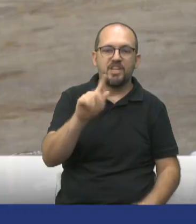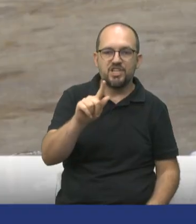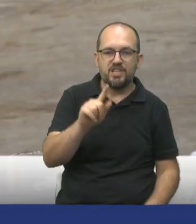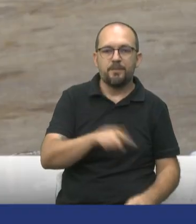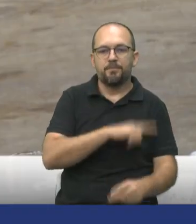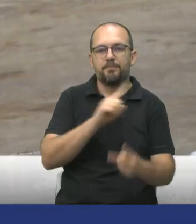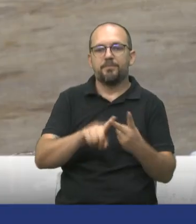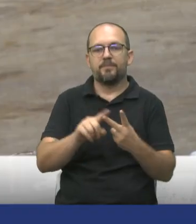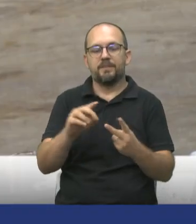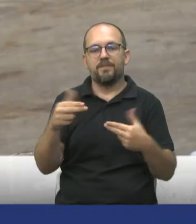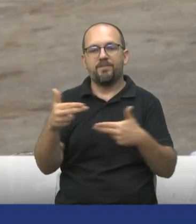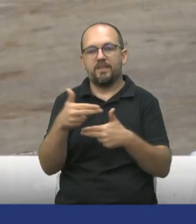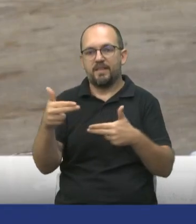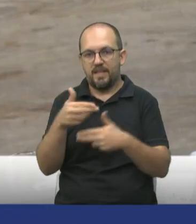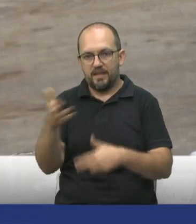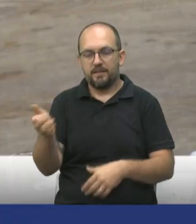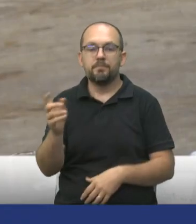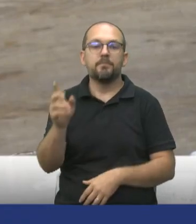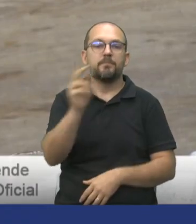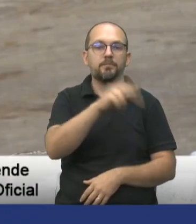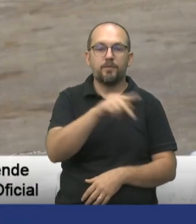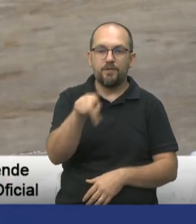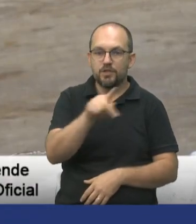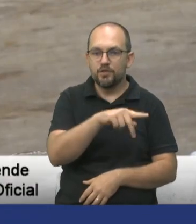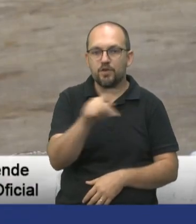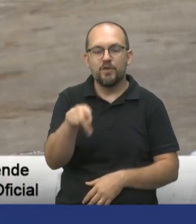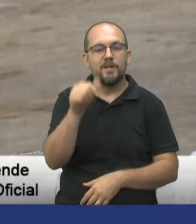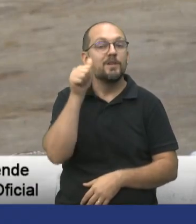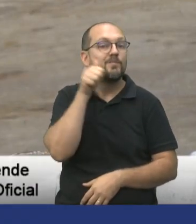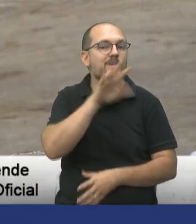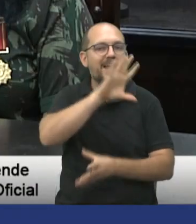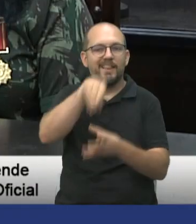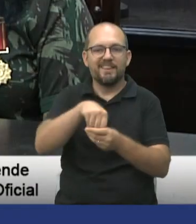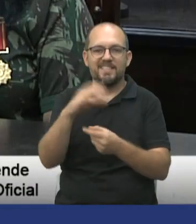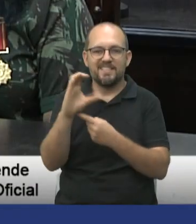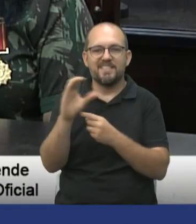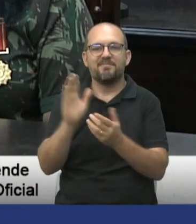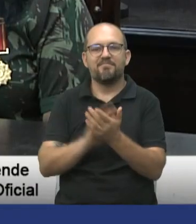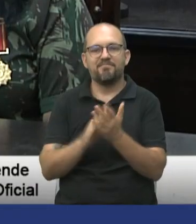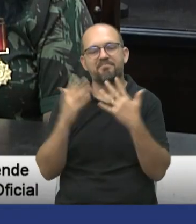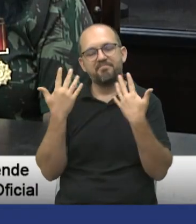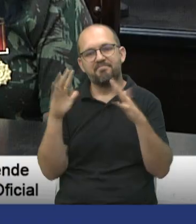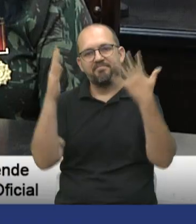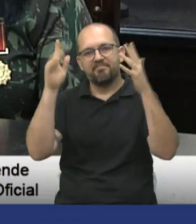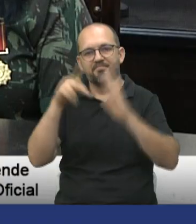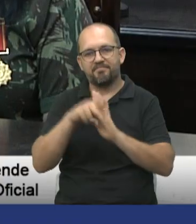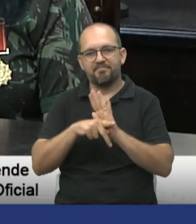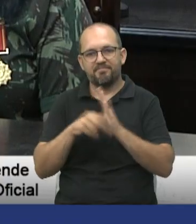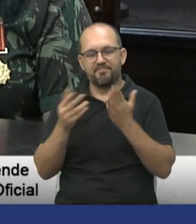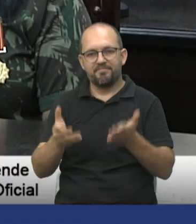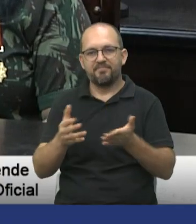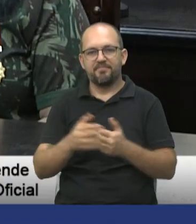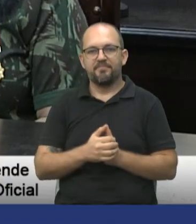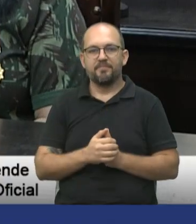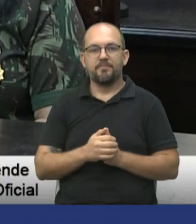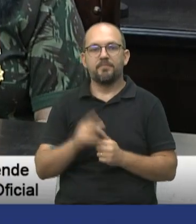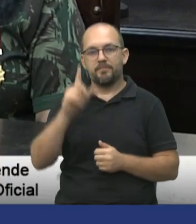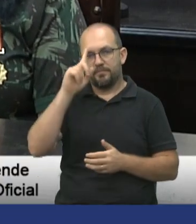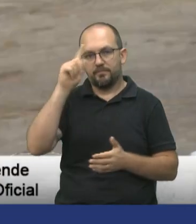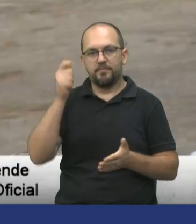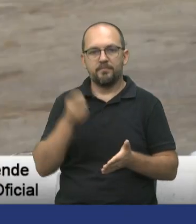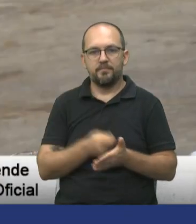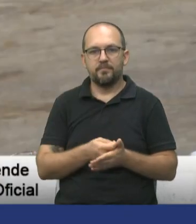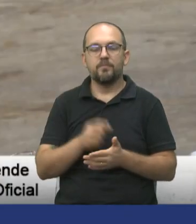a FATEC e as professoras e a Mulher na Ciência, né? Parabéns pelo projeto. Determino,